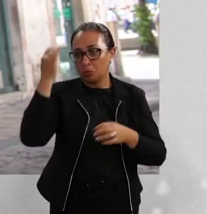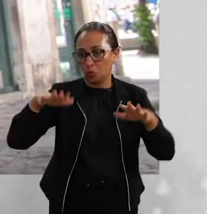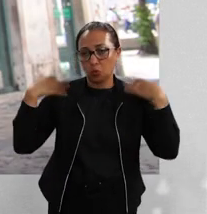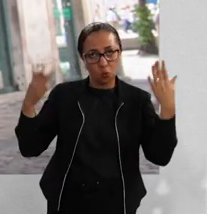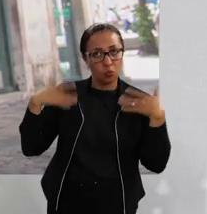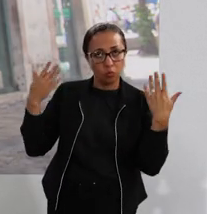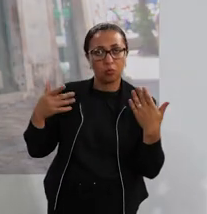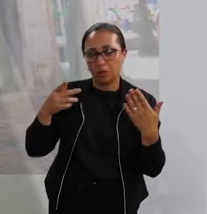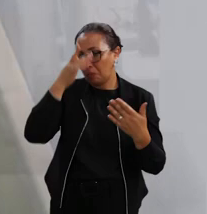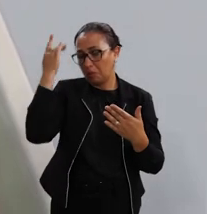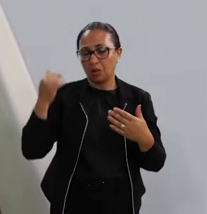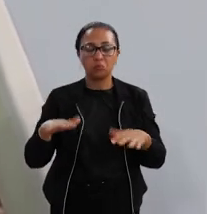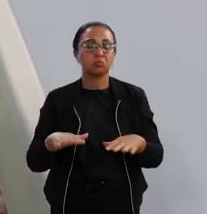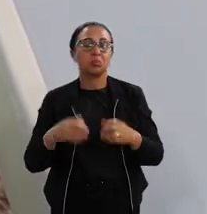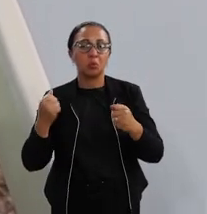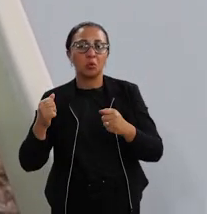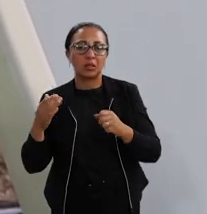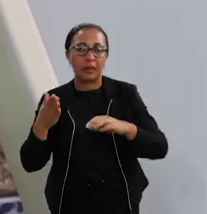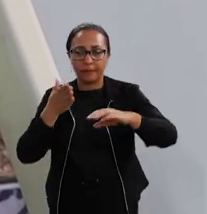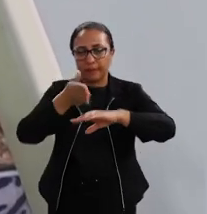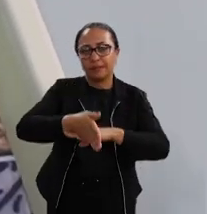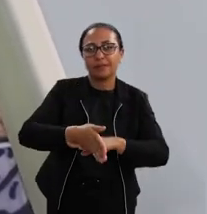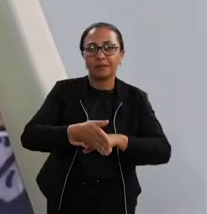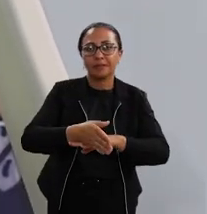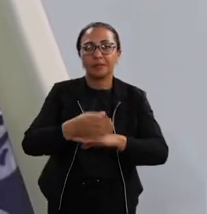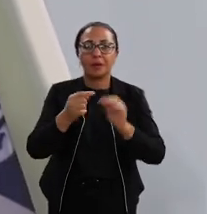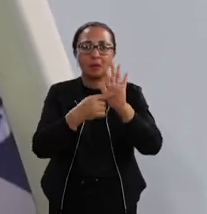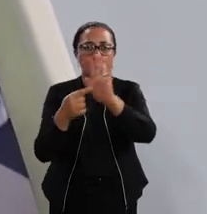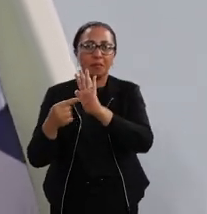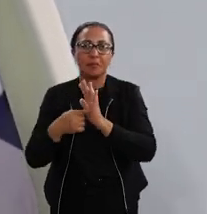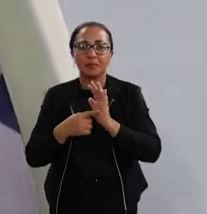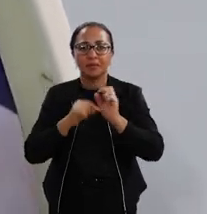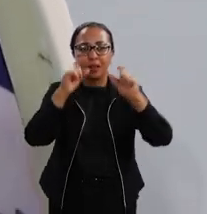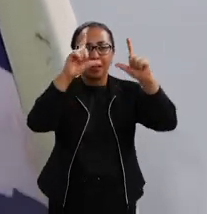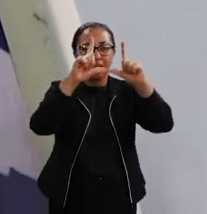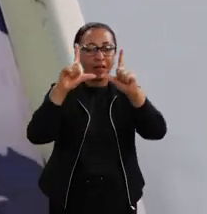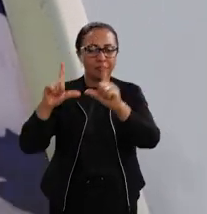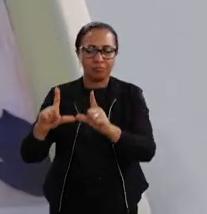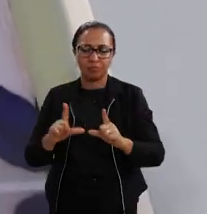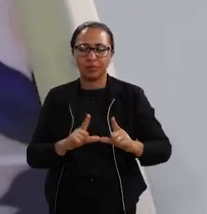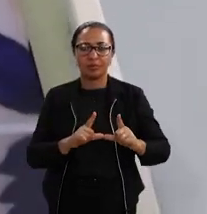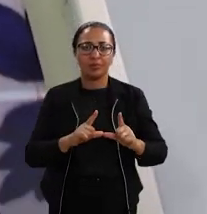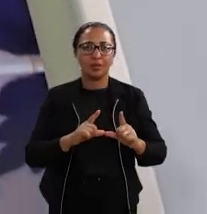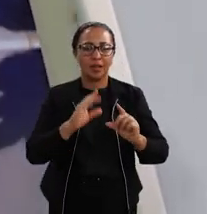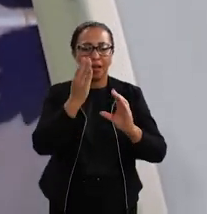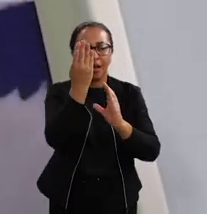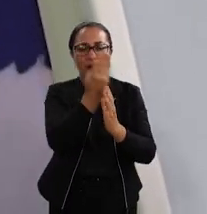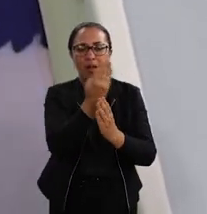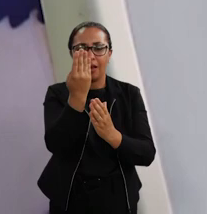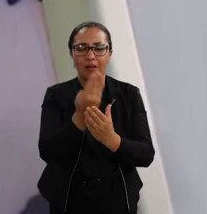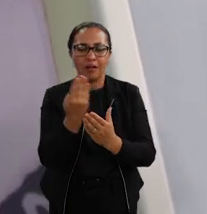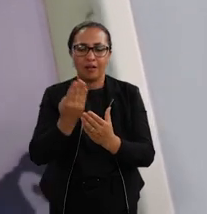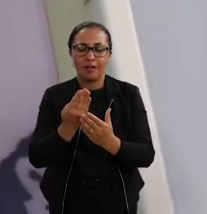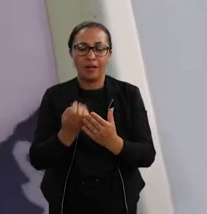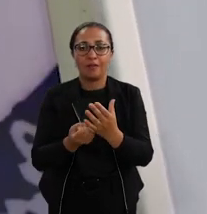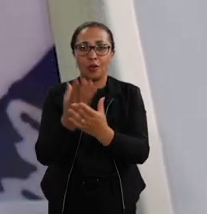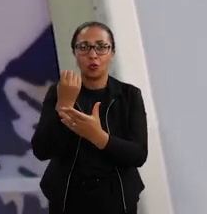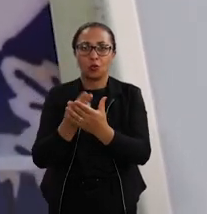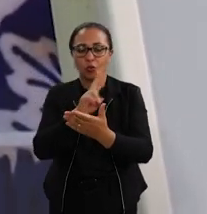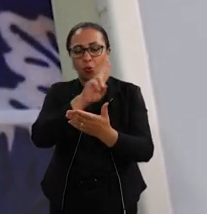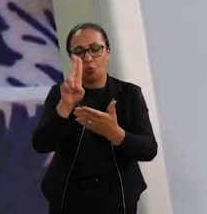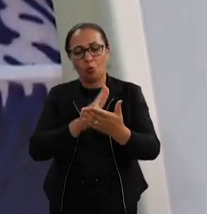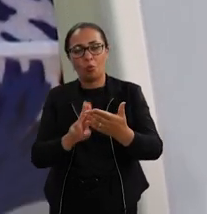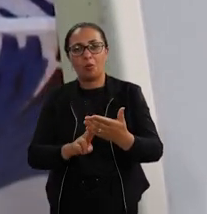turista ou a pessoa vai ter acesso a colocar ele em cima do azulejo e a partir daí vão aparecer